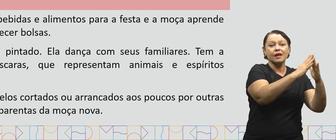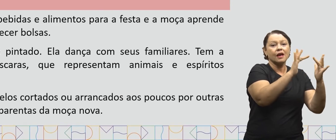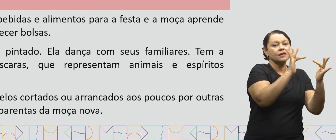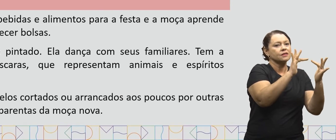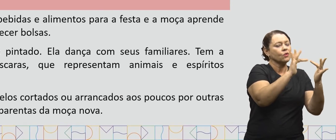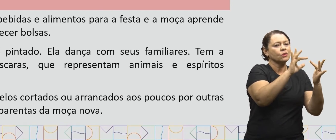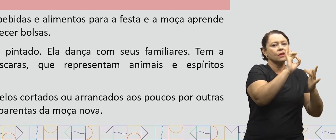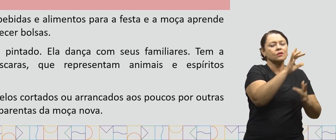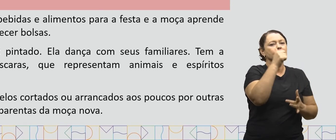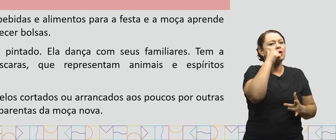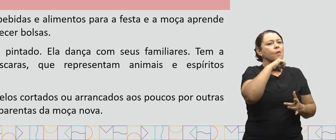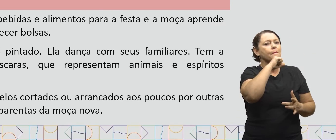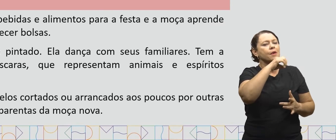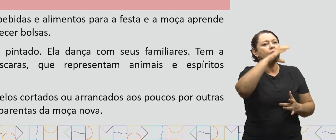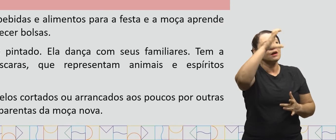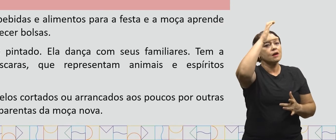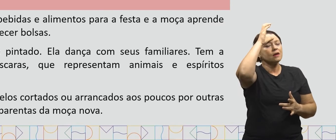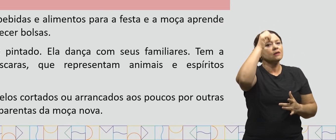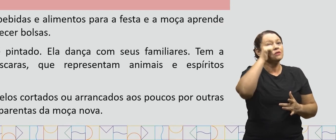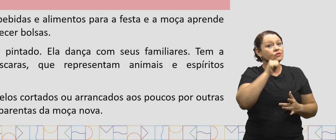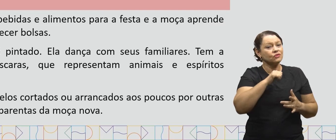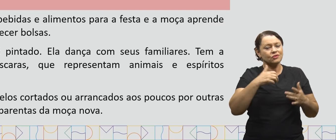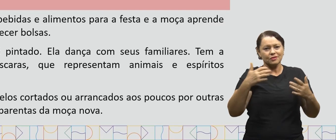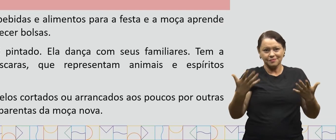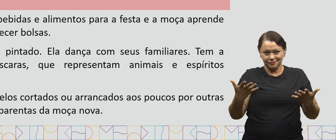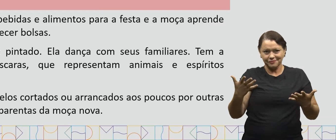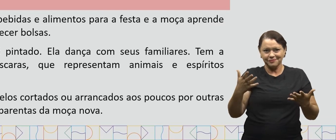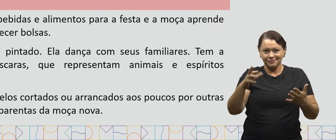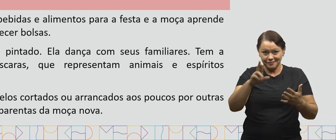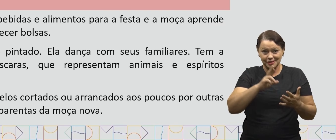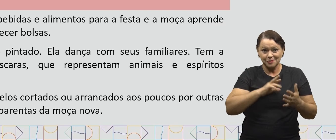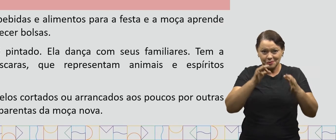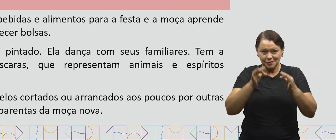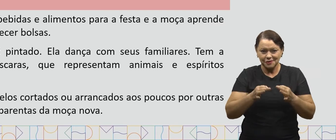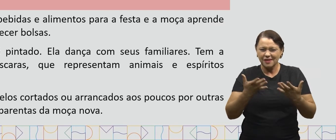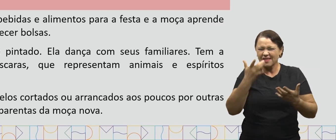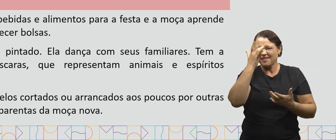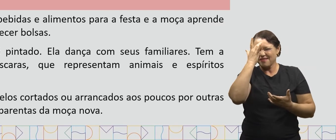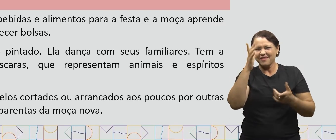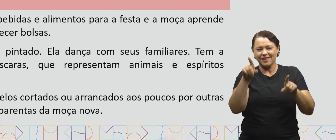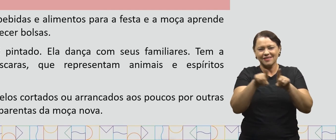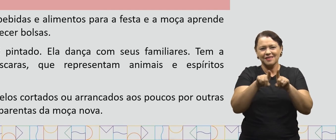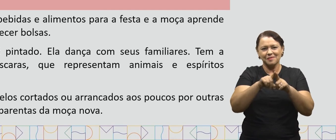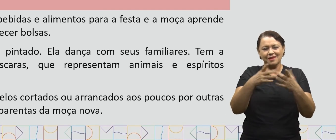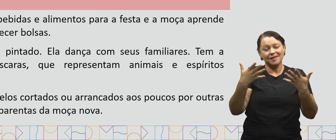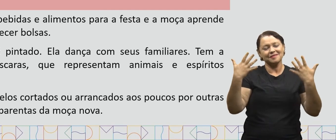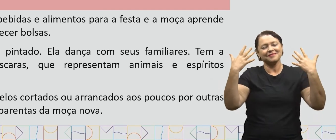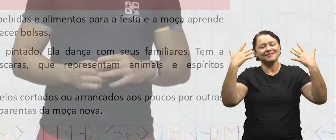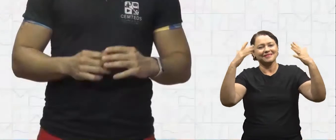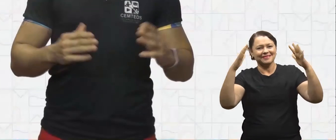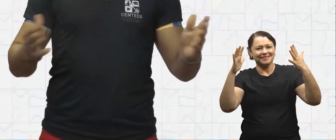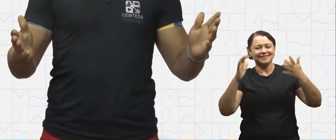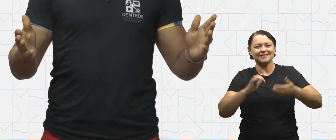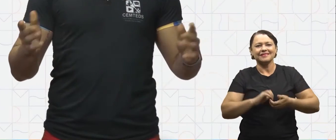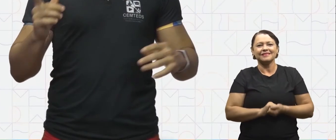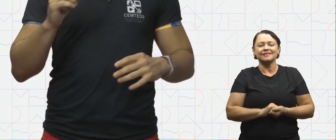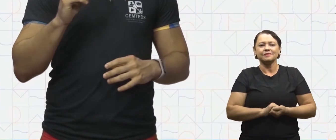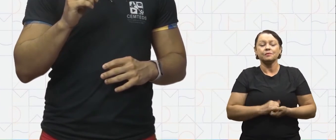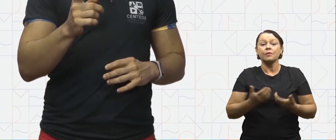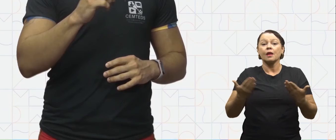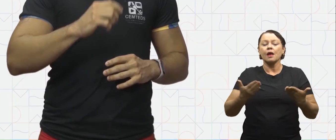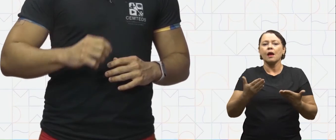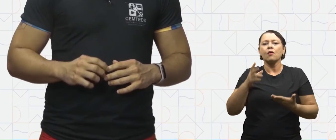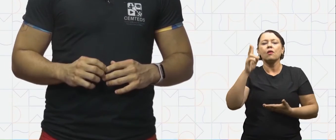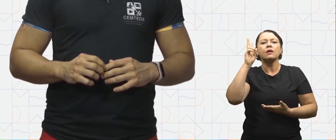e a tia, e não com o pai e avô. Acertou essa? Foi fácil também, hein? Parabéns! Agora,